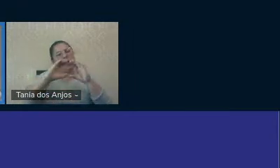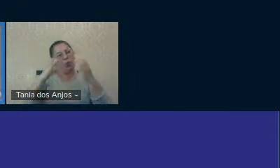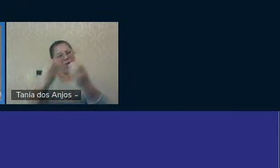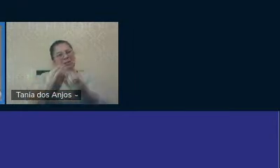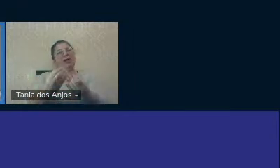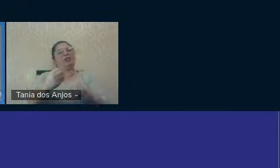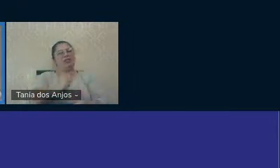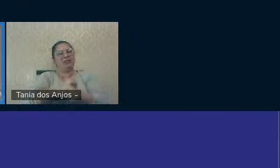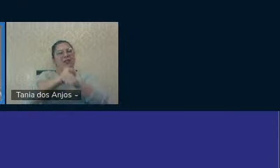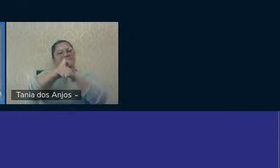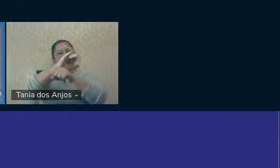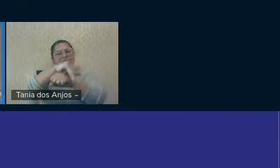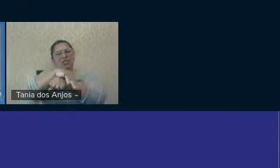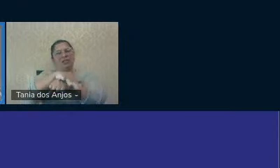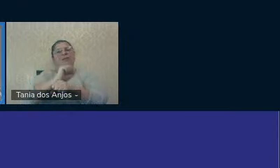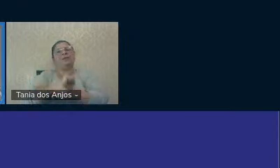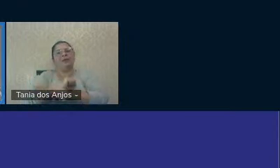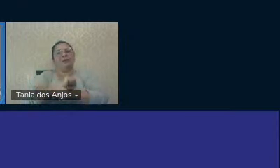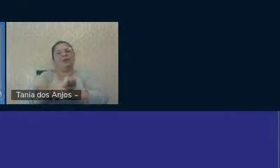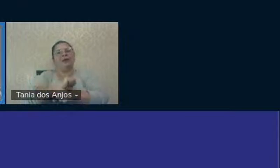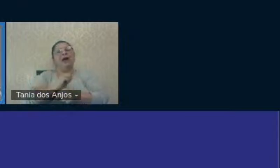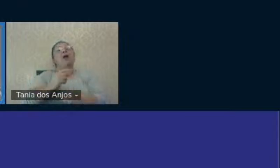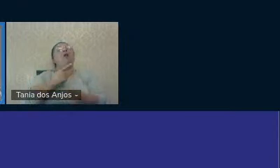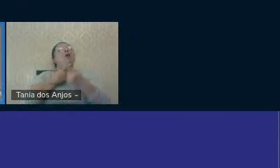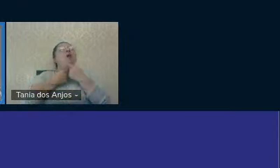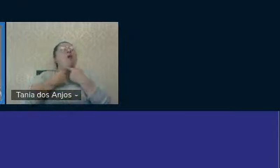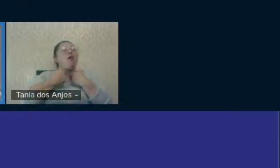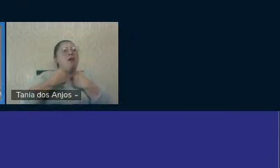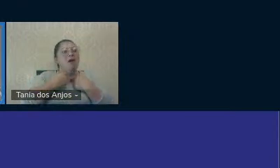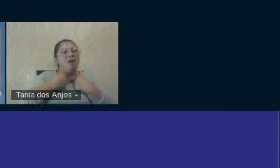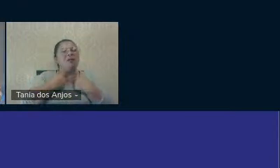Erechim. Eles gostam,